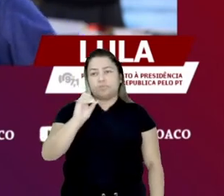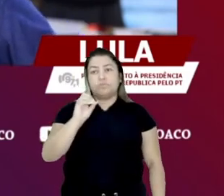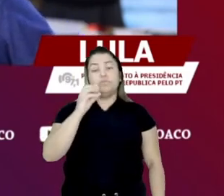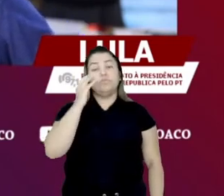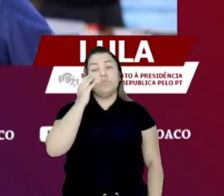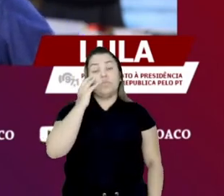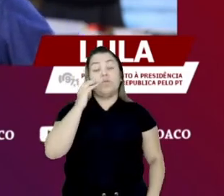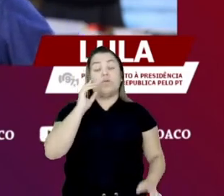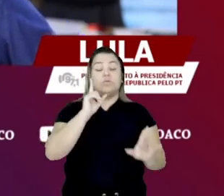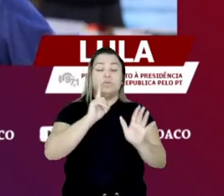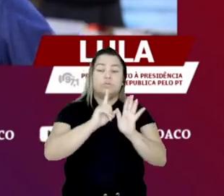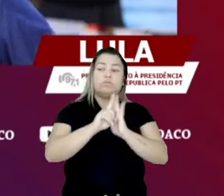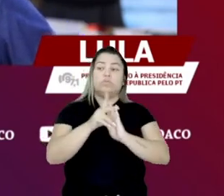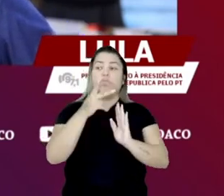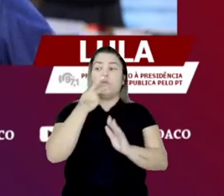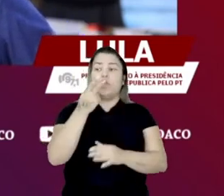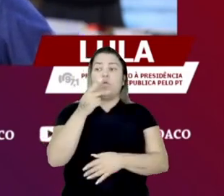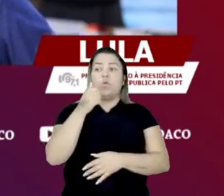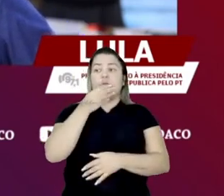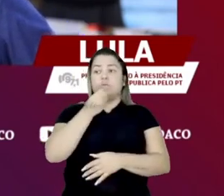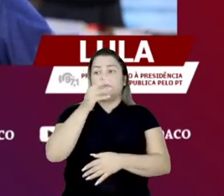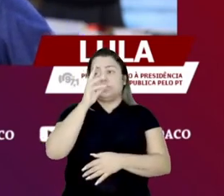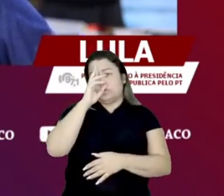declaração do pré-candidato do PDT, Ciro Gomes.